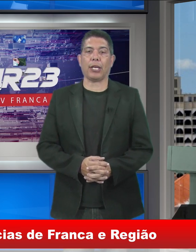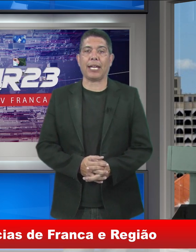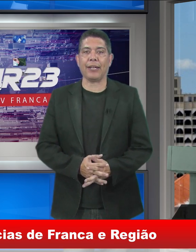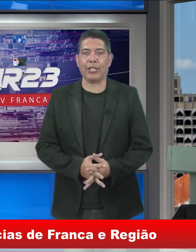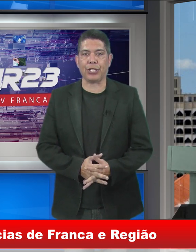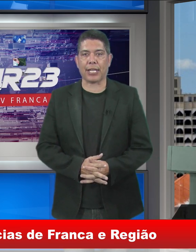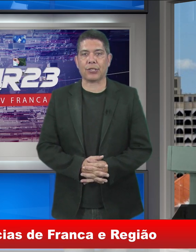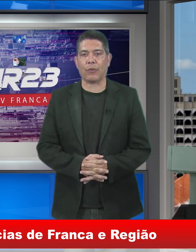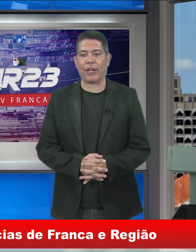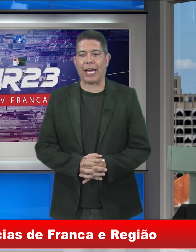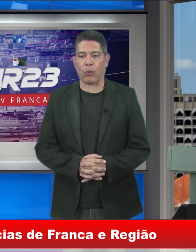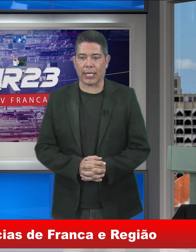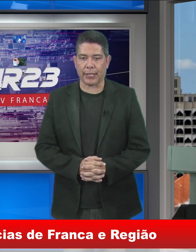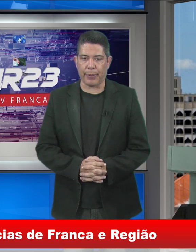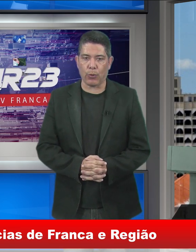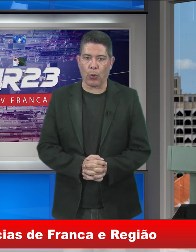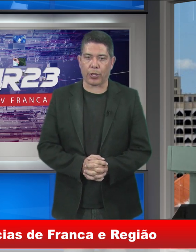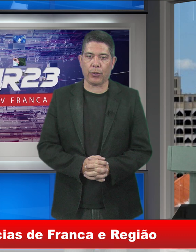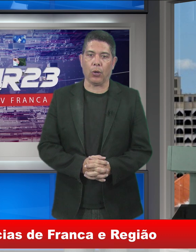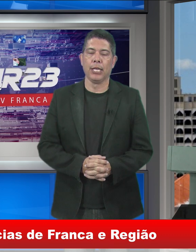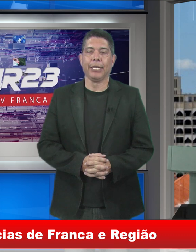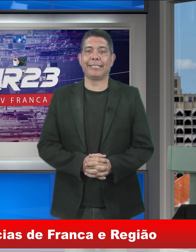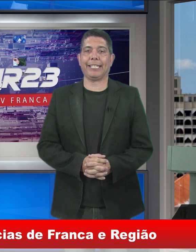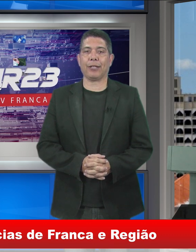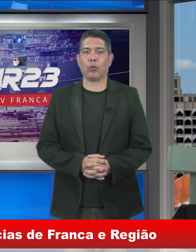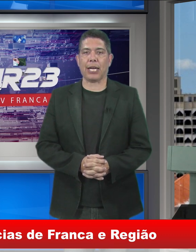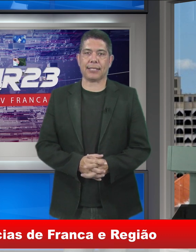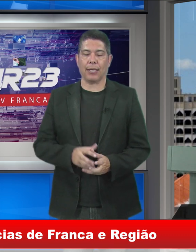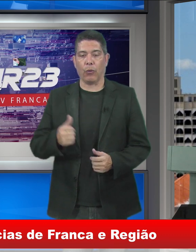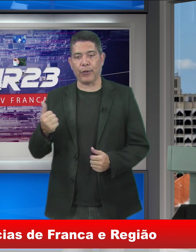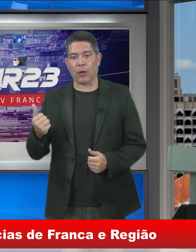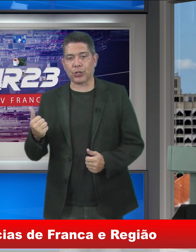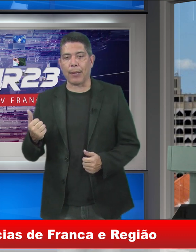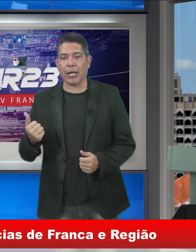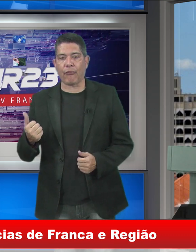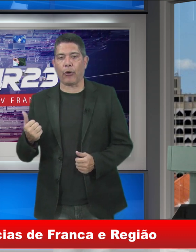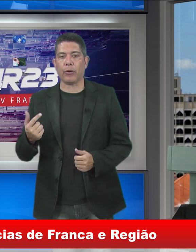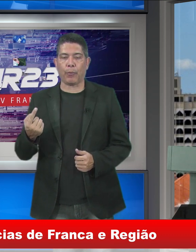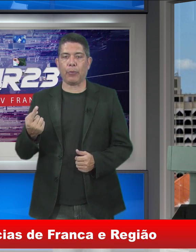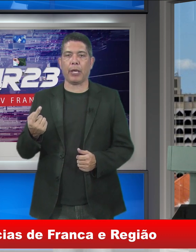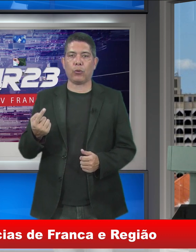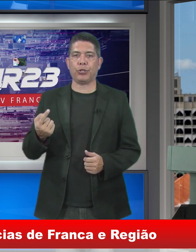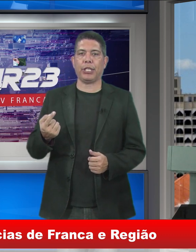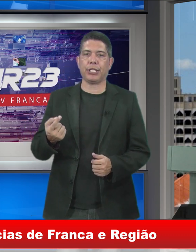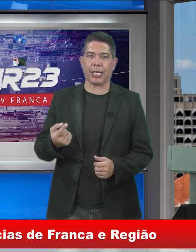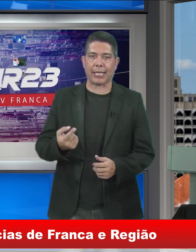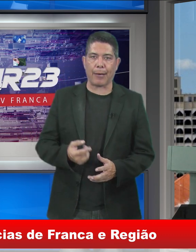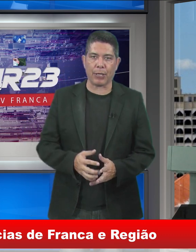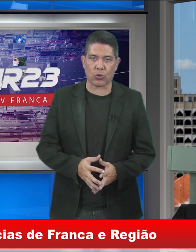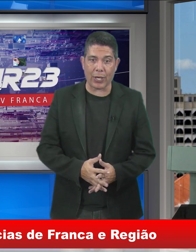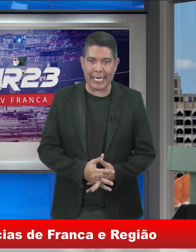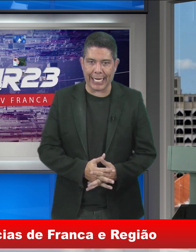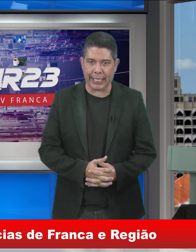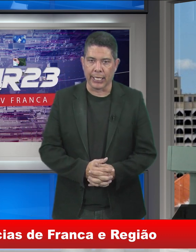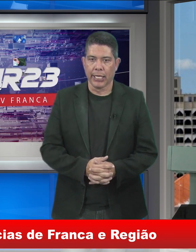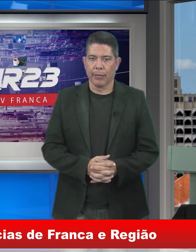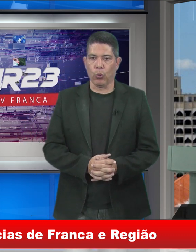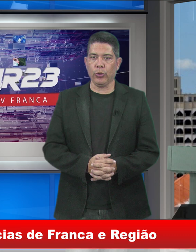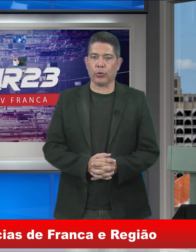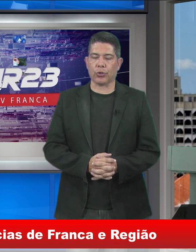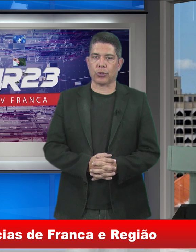aqui no JR23. Vamos falar agora também um pouquinho de educação. Final de semana foi o primeiro dia de etapas do